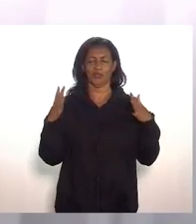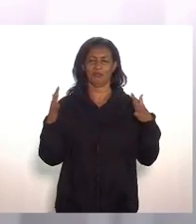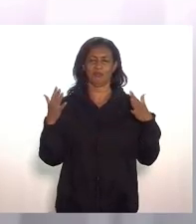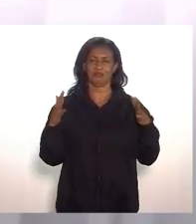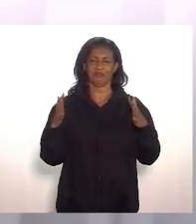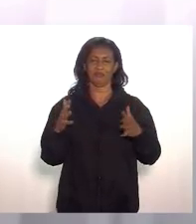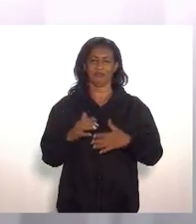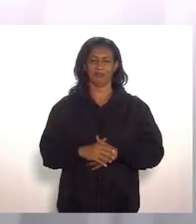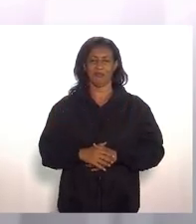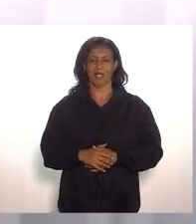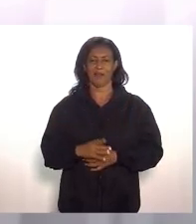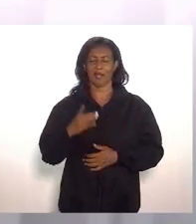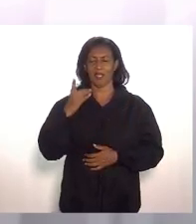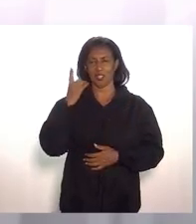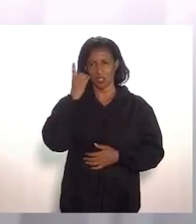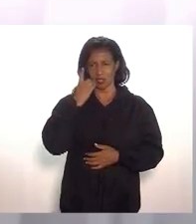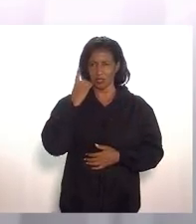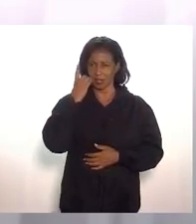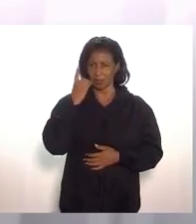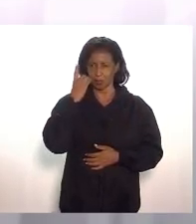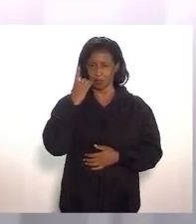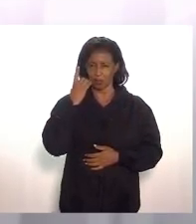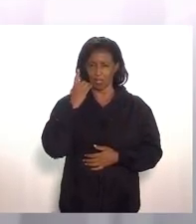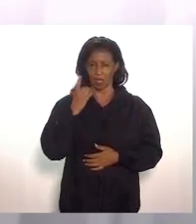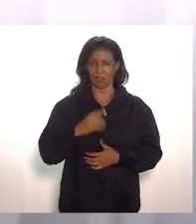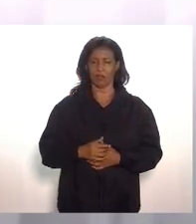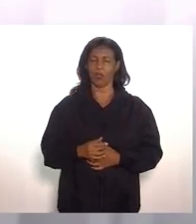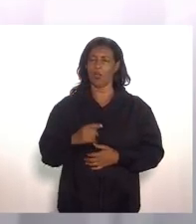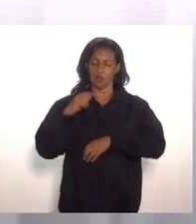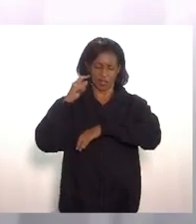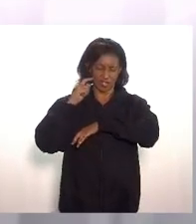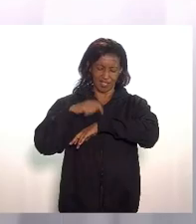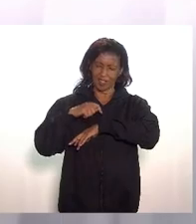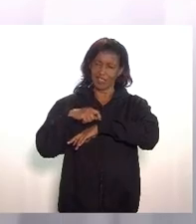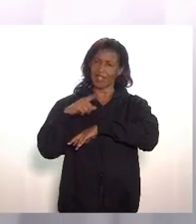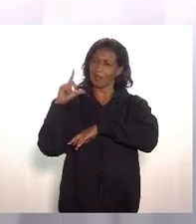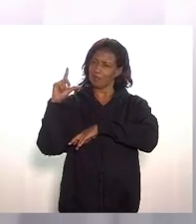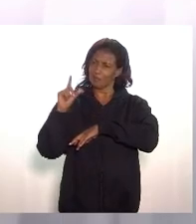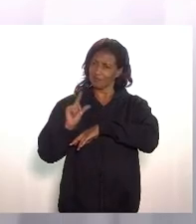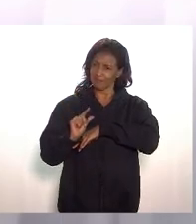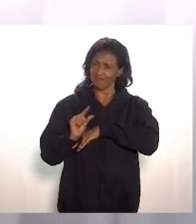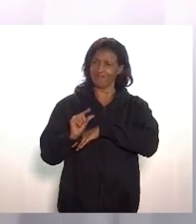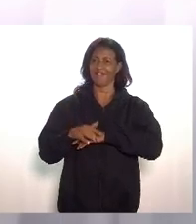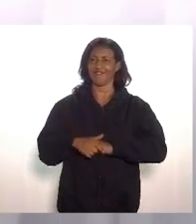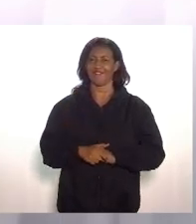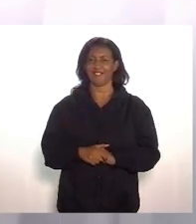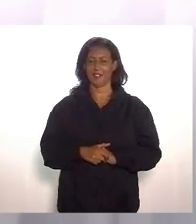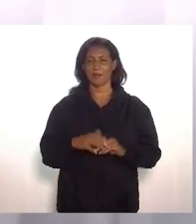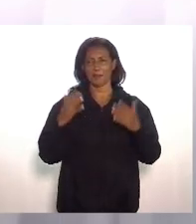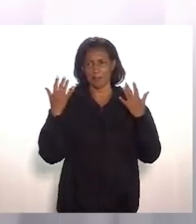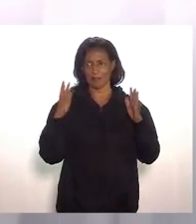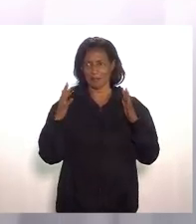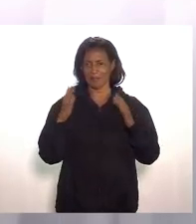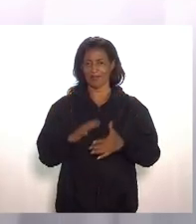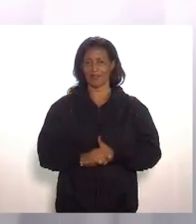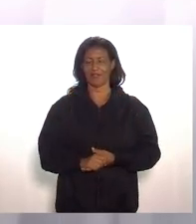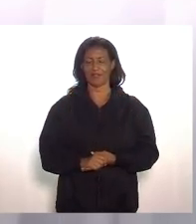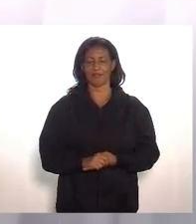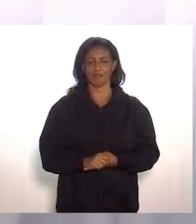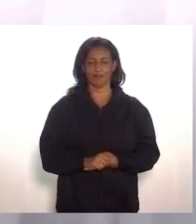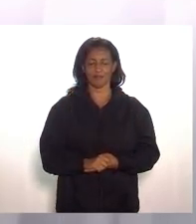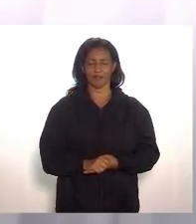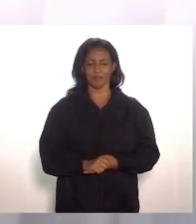E parabéns, deputado. Vossa Excelência nem utilizou do tempo regimental que lhe era